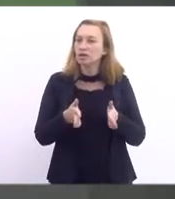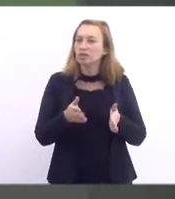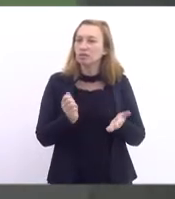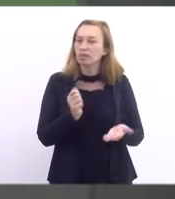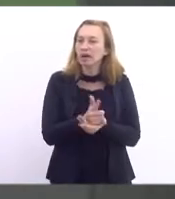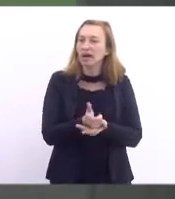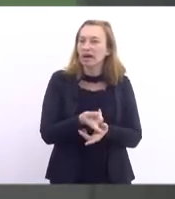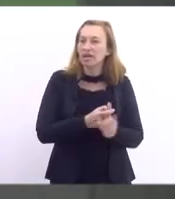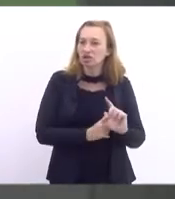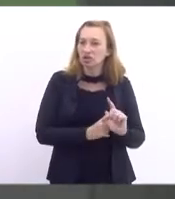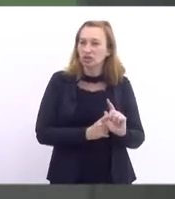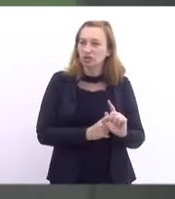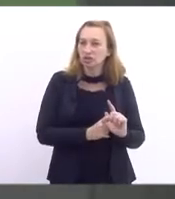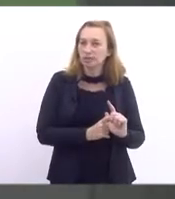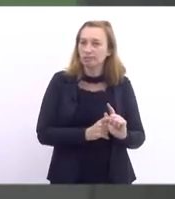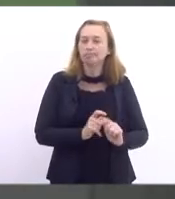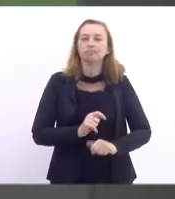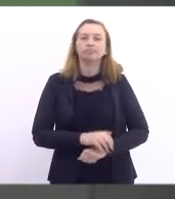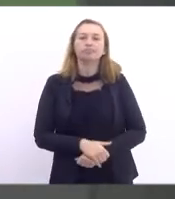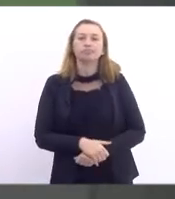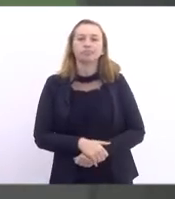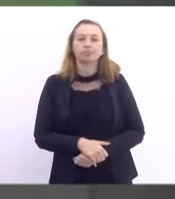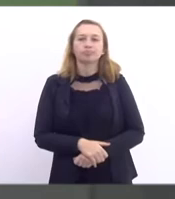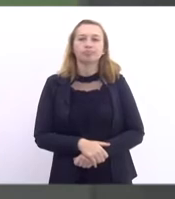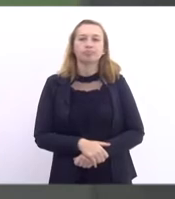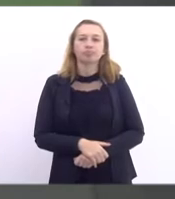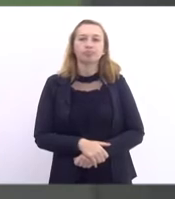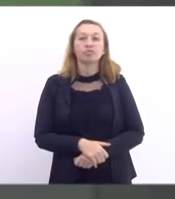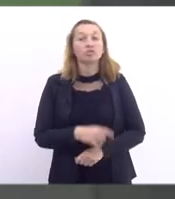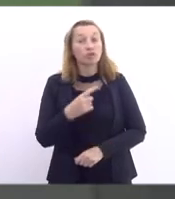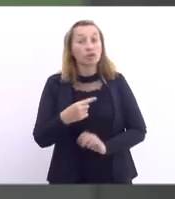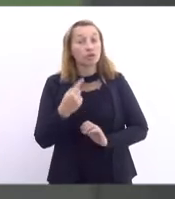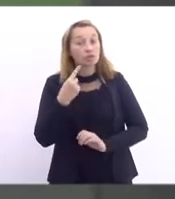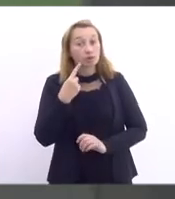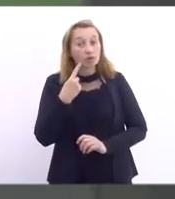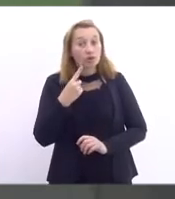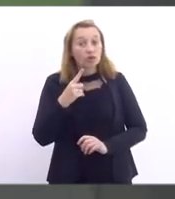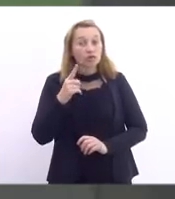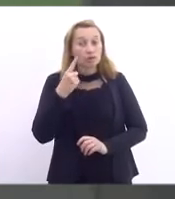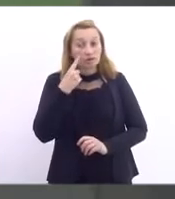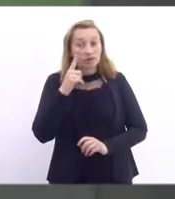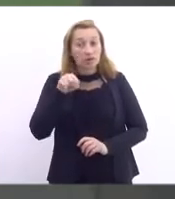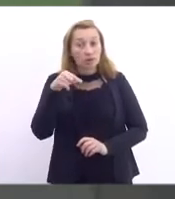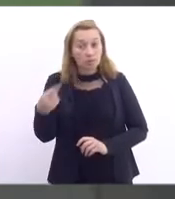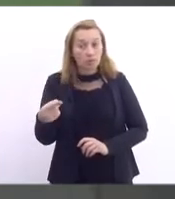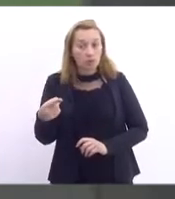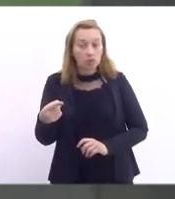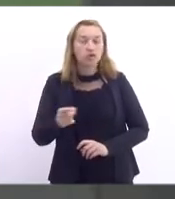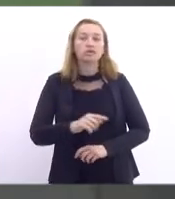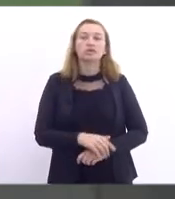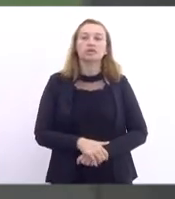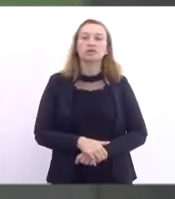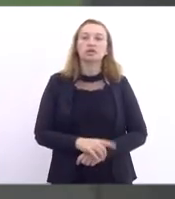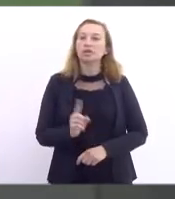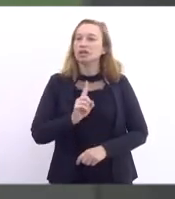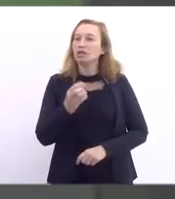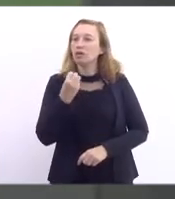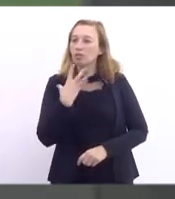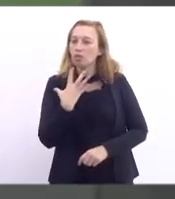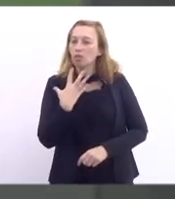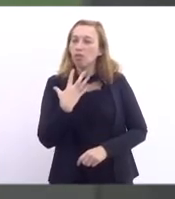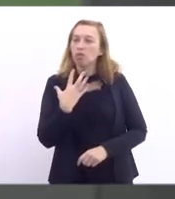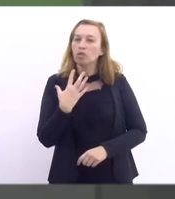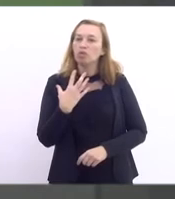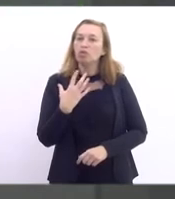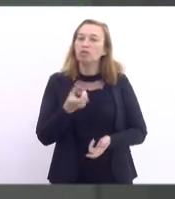dívida é e isso a gente vai mostrar mais tarde que que não é bom para